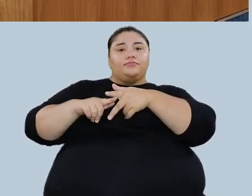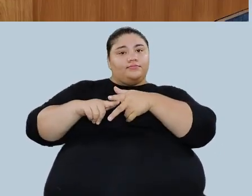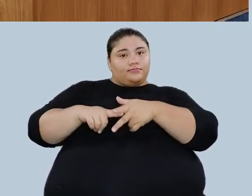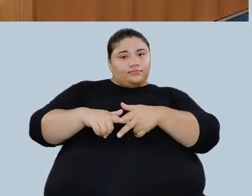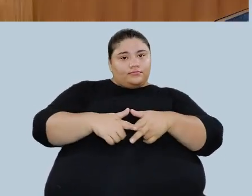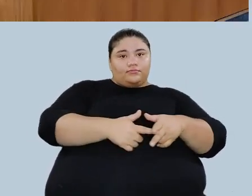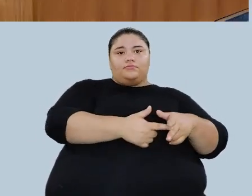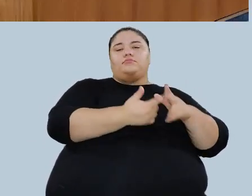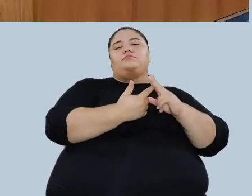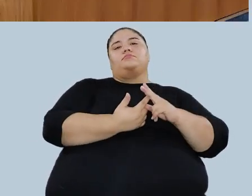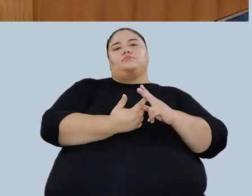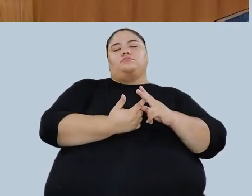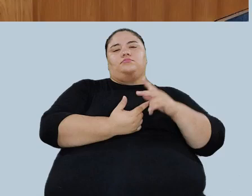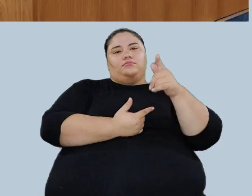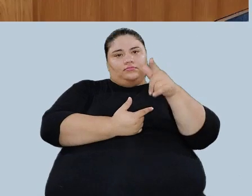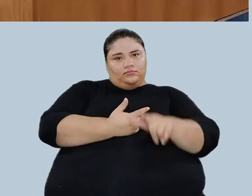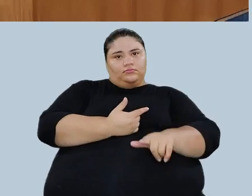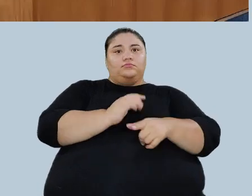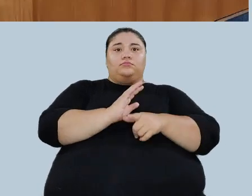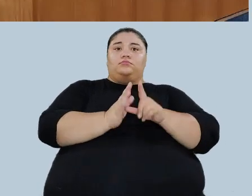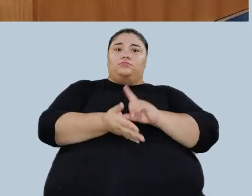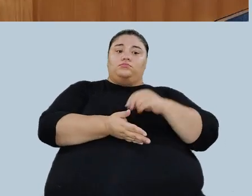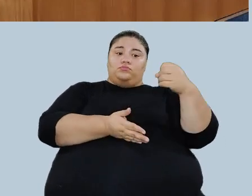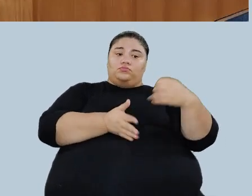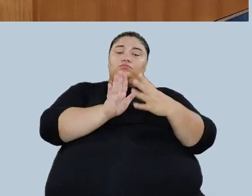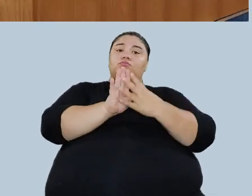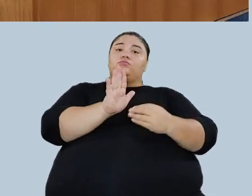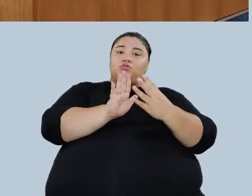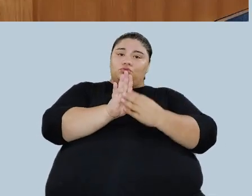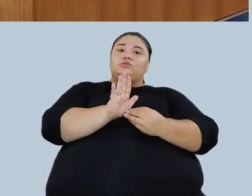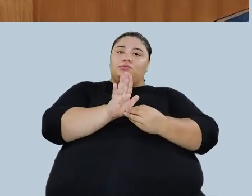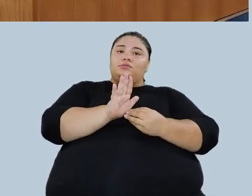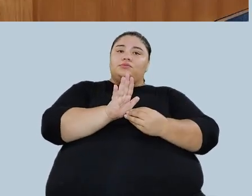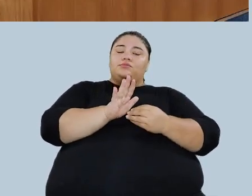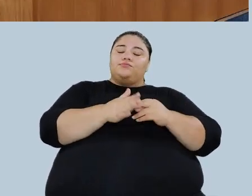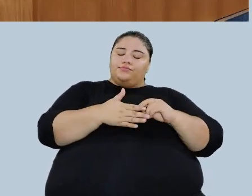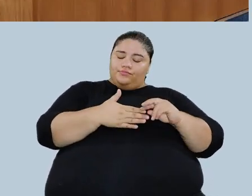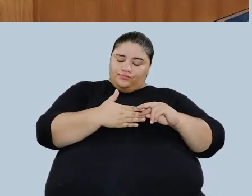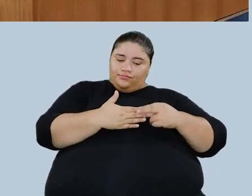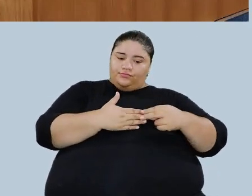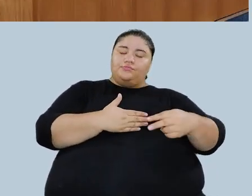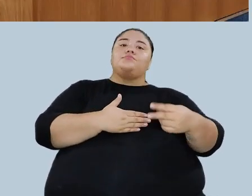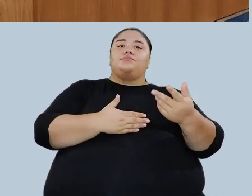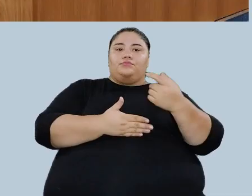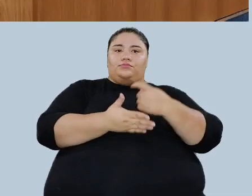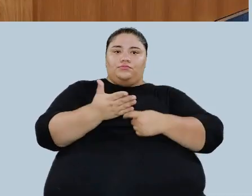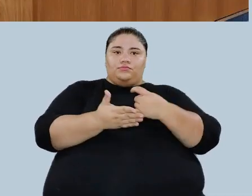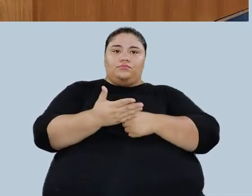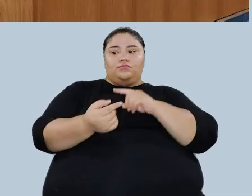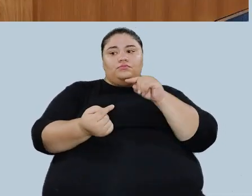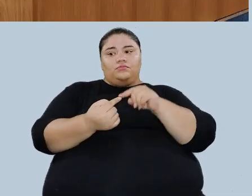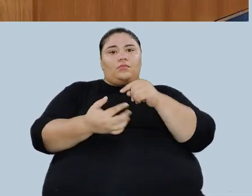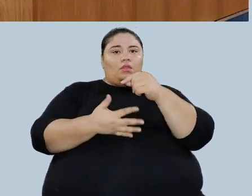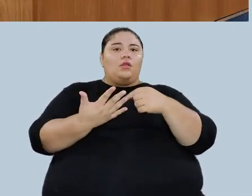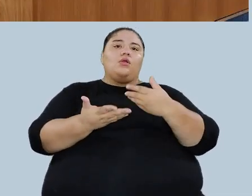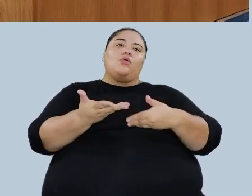estar sendo revistos à luz do novo formato das repercussões tributárias, não mais de origem, destino,